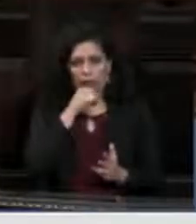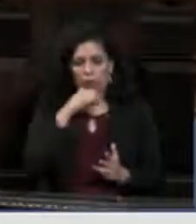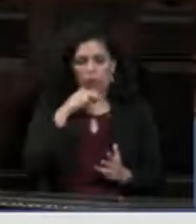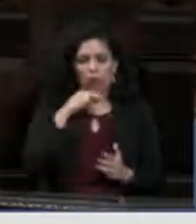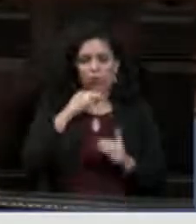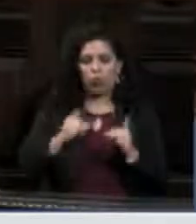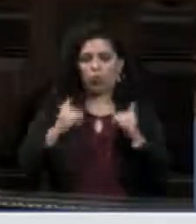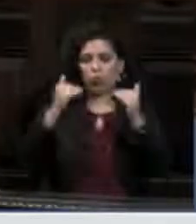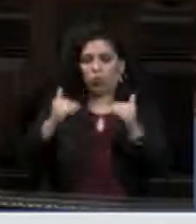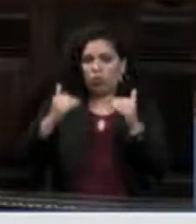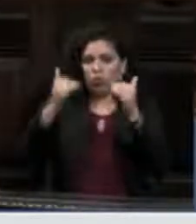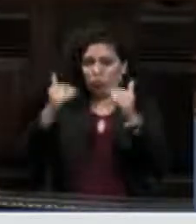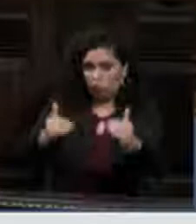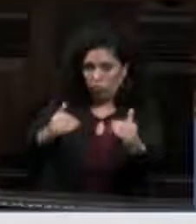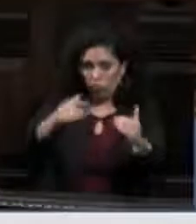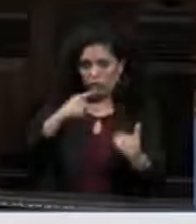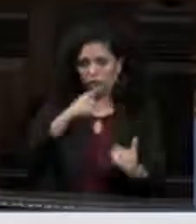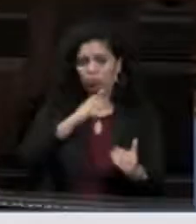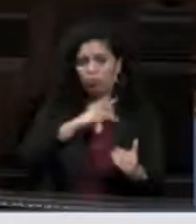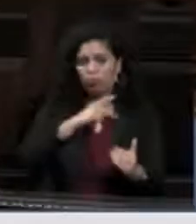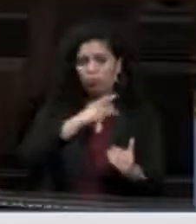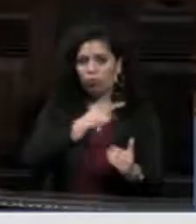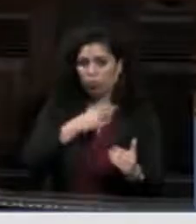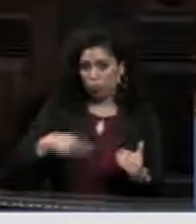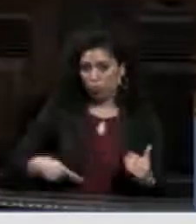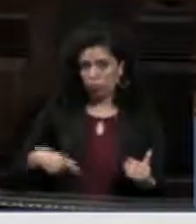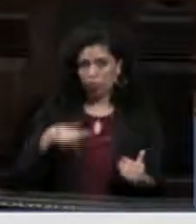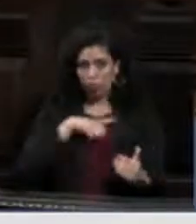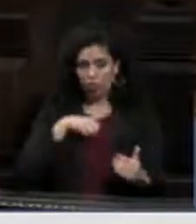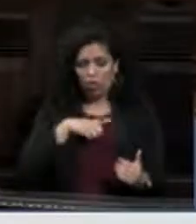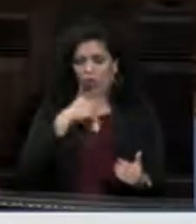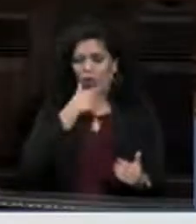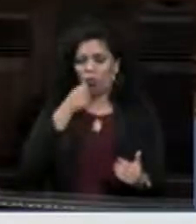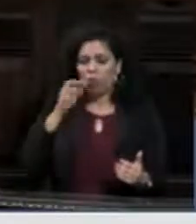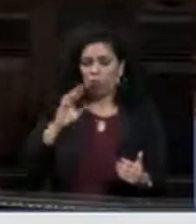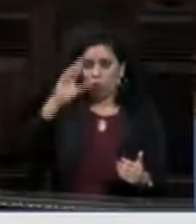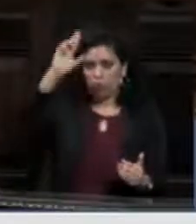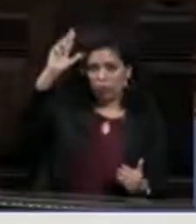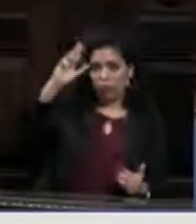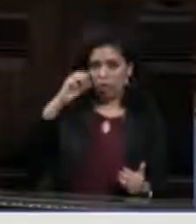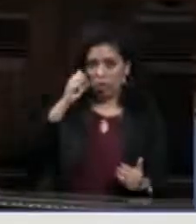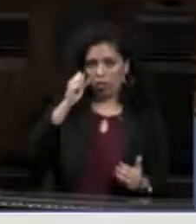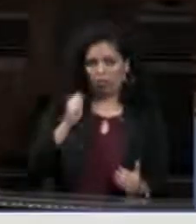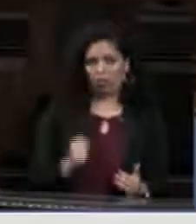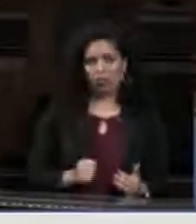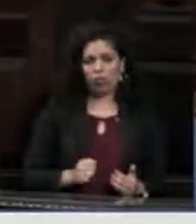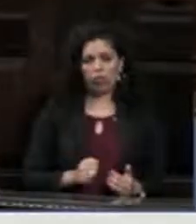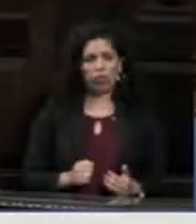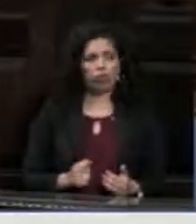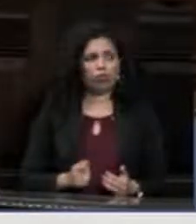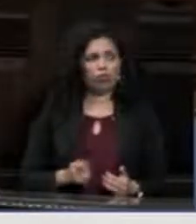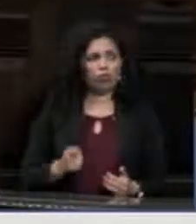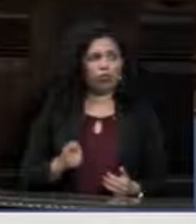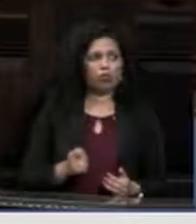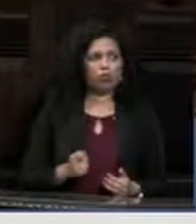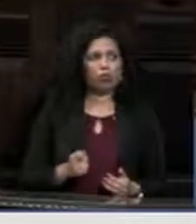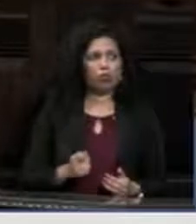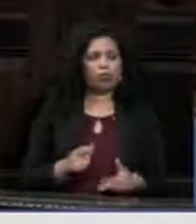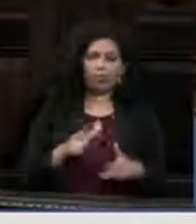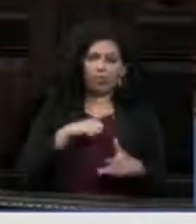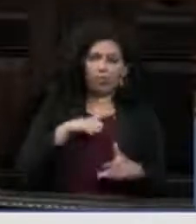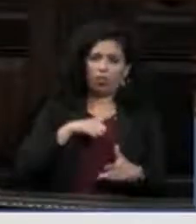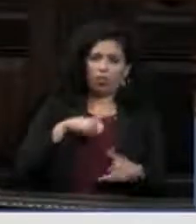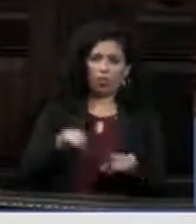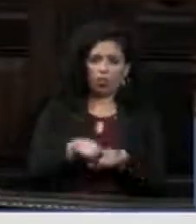seus membros são os promotores e procuradores. E no Poder Executivo,